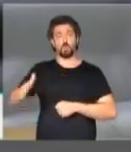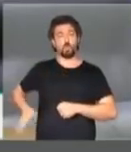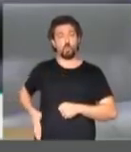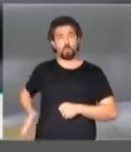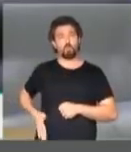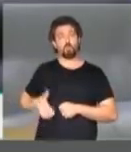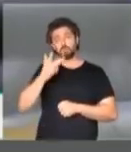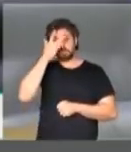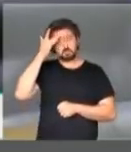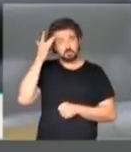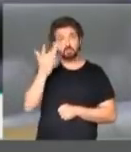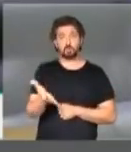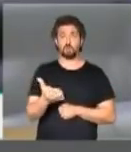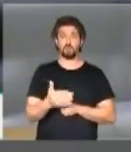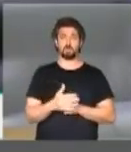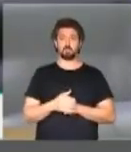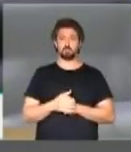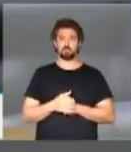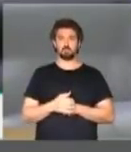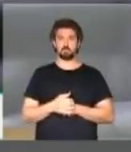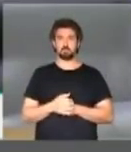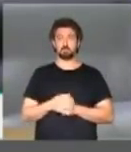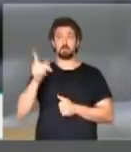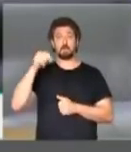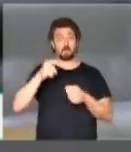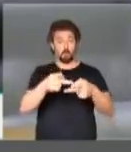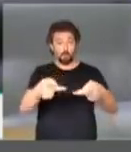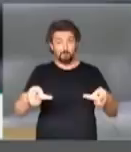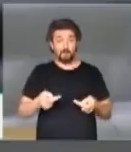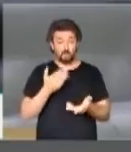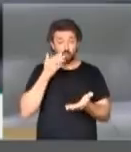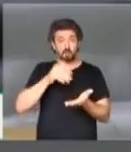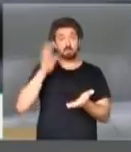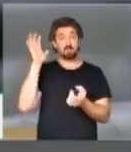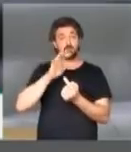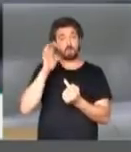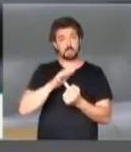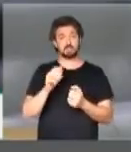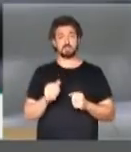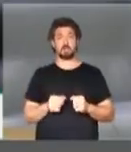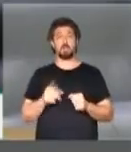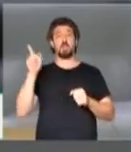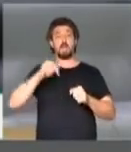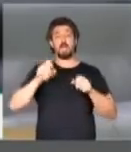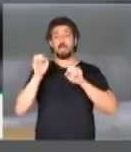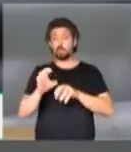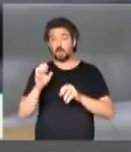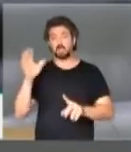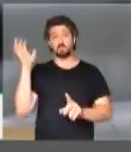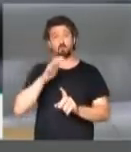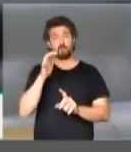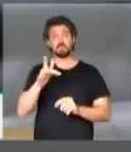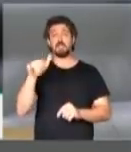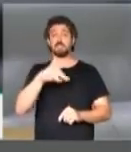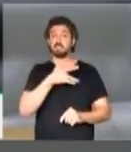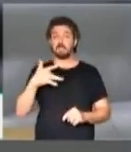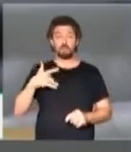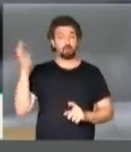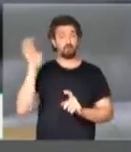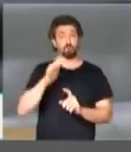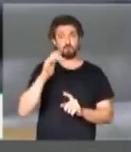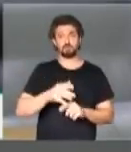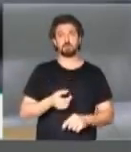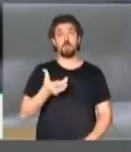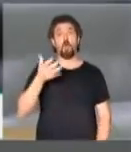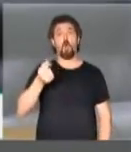bolso desse trabalhador. Isso afeta o prato de comida, isso afeta a saúde, afeta a educação de um povo. É